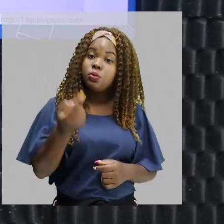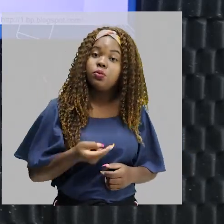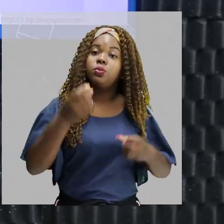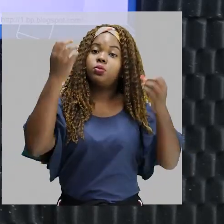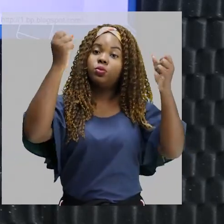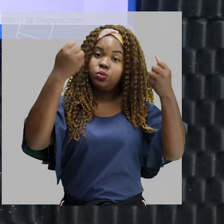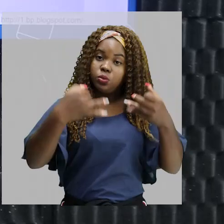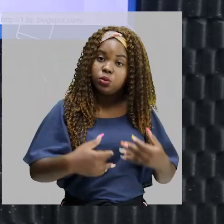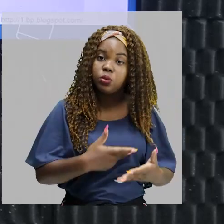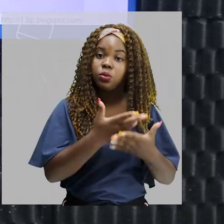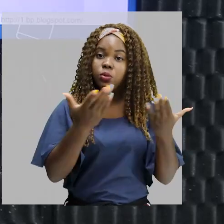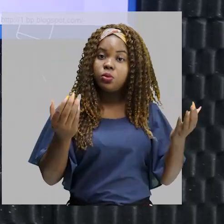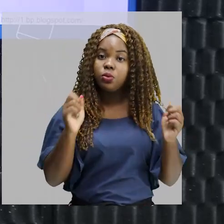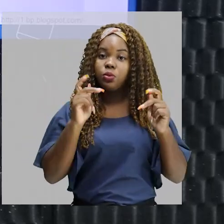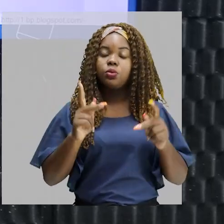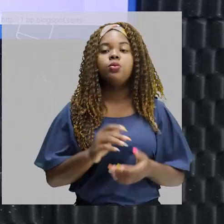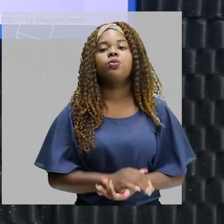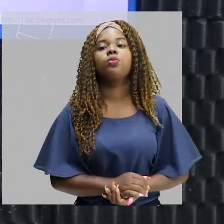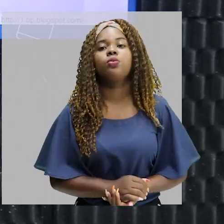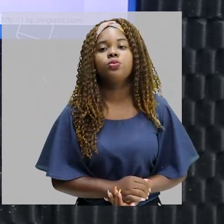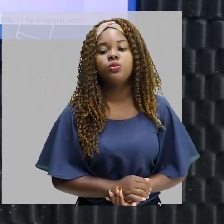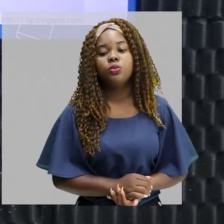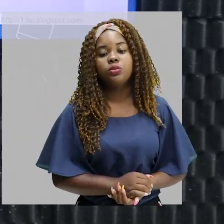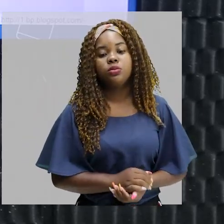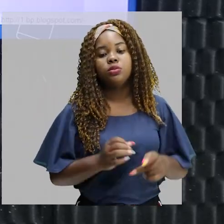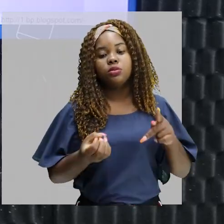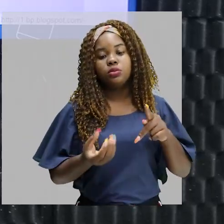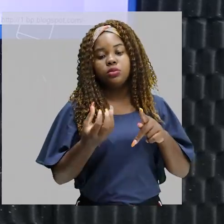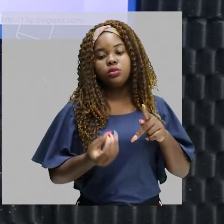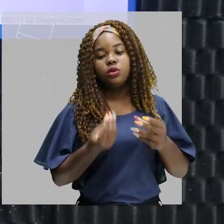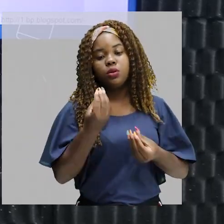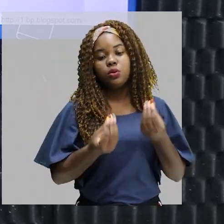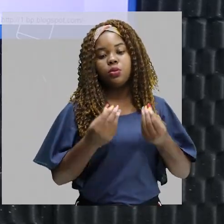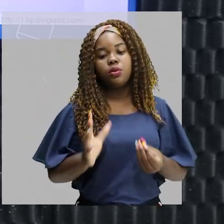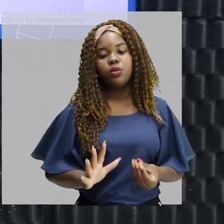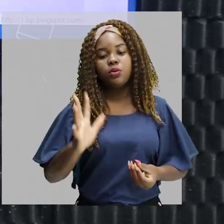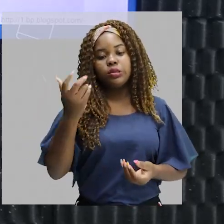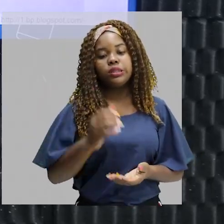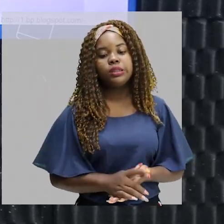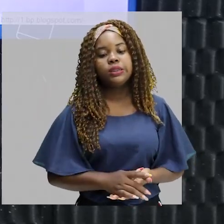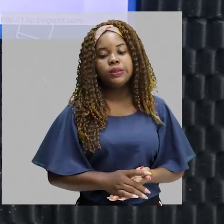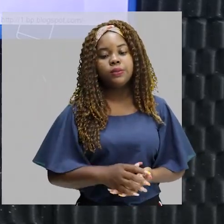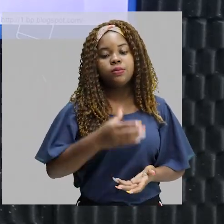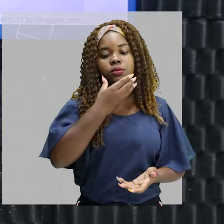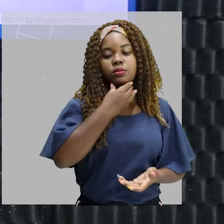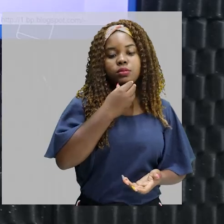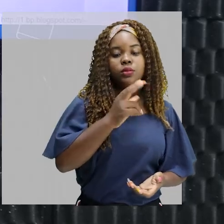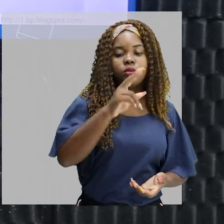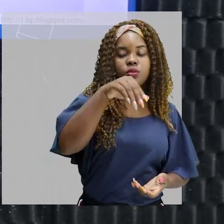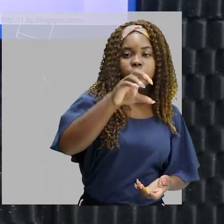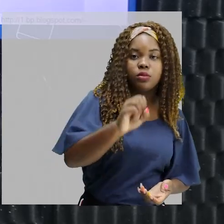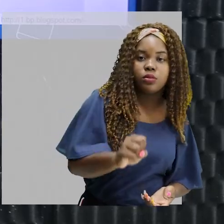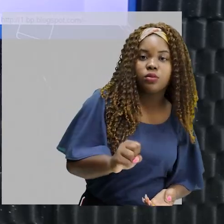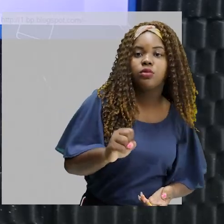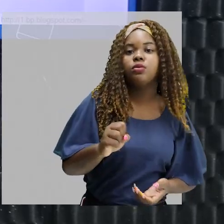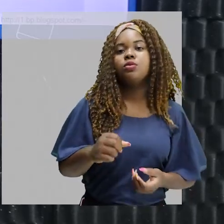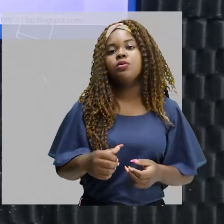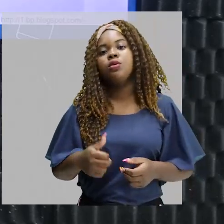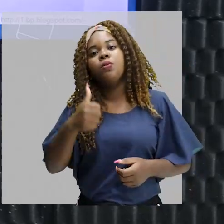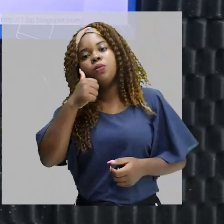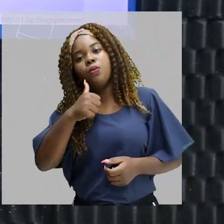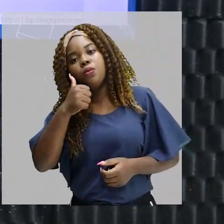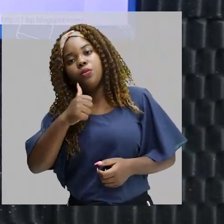por quê, tá? Então, no plural, como é que ficaria? Masculino, unos, feminino,